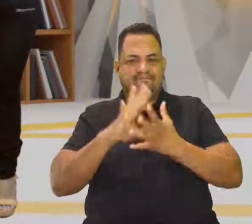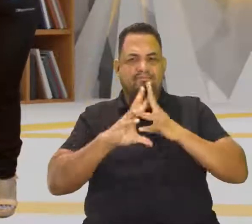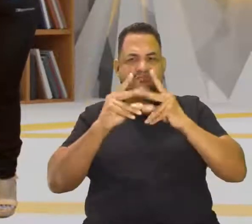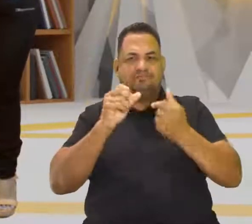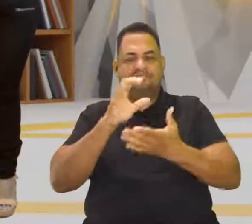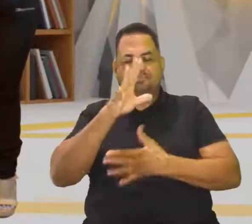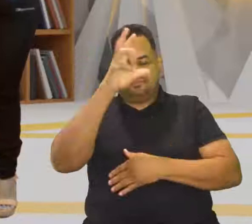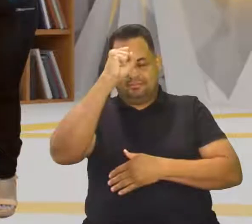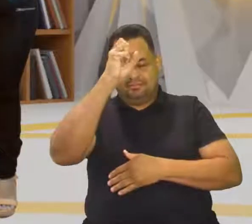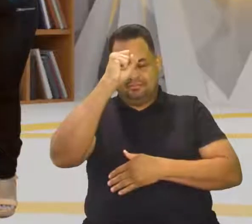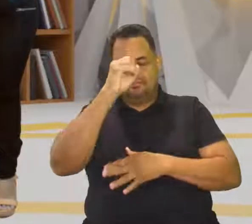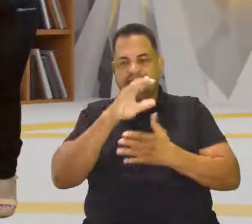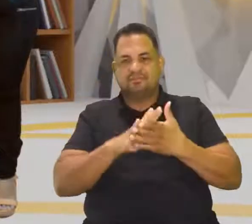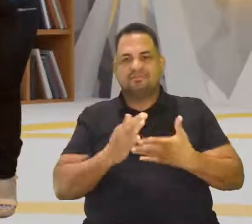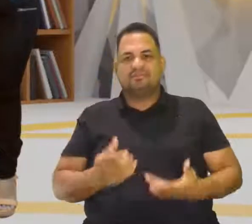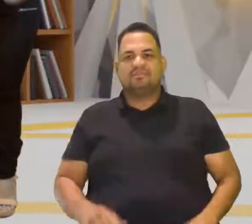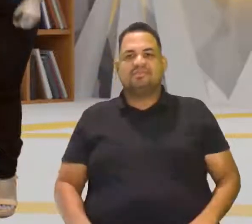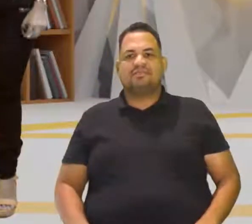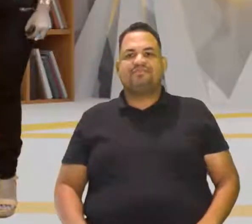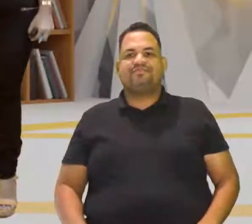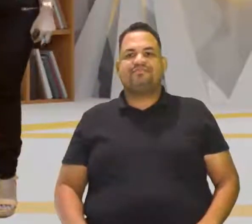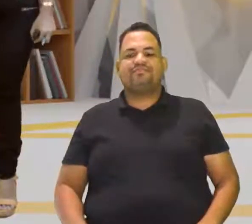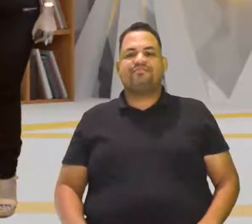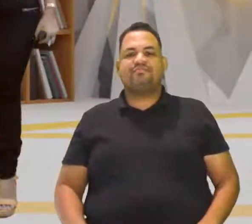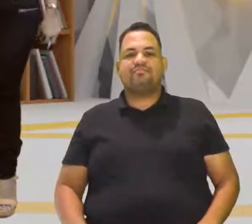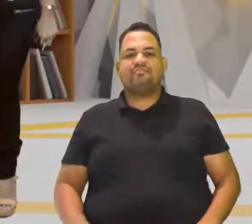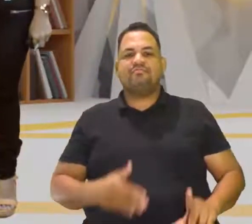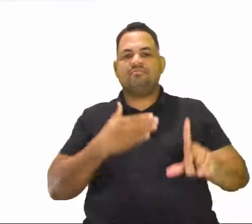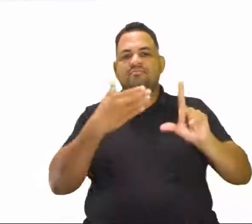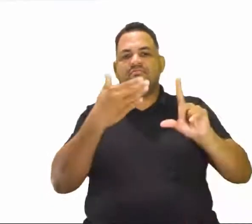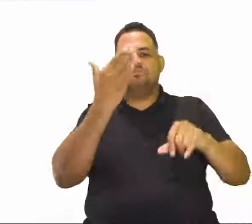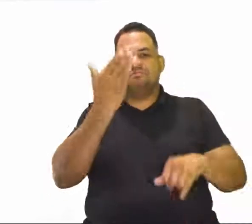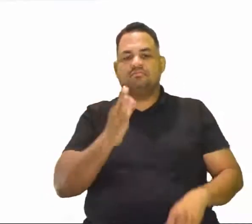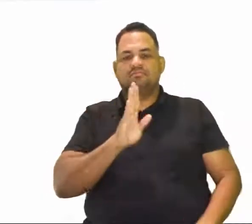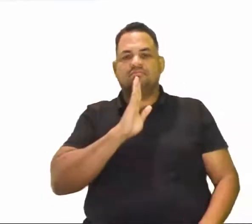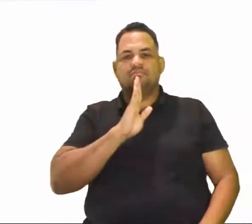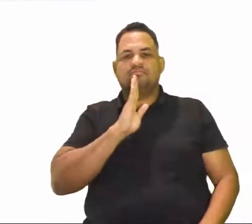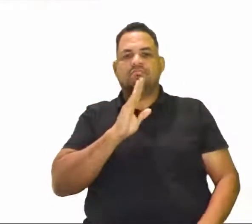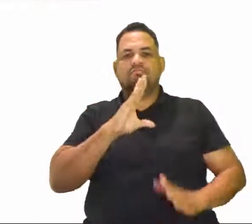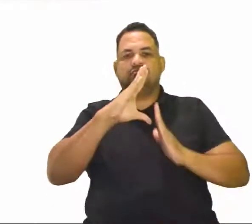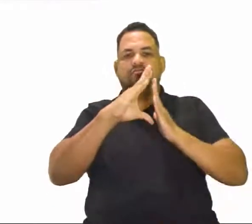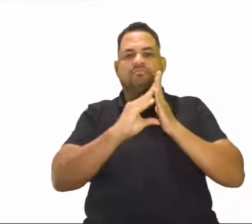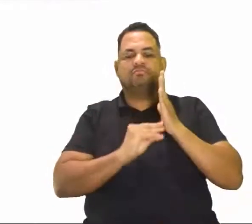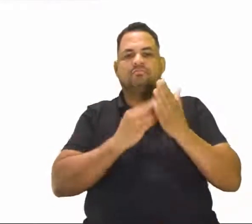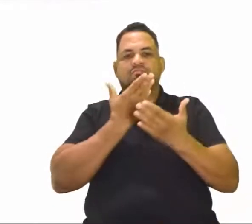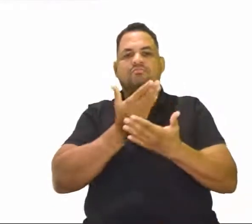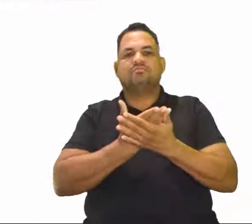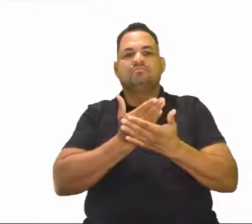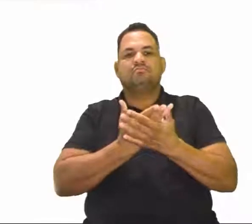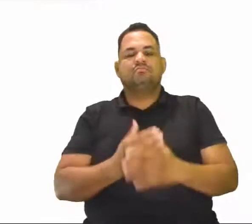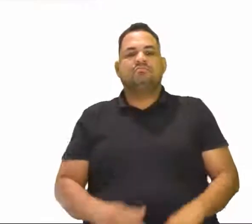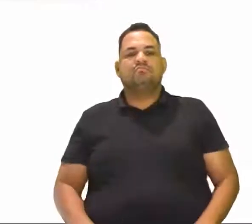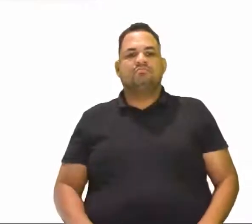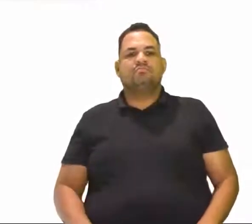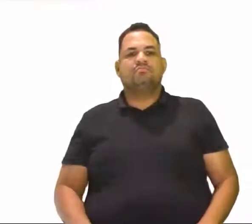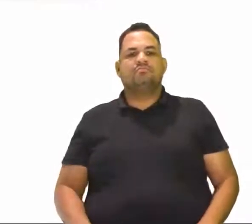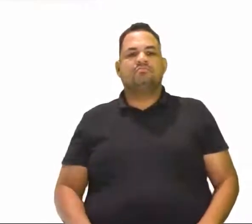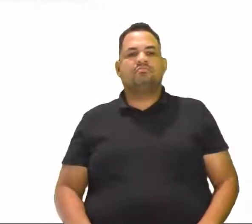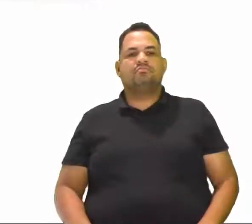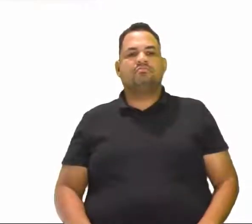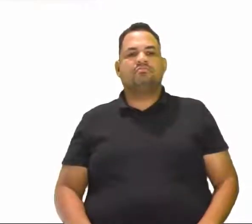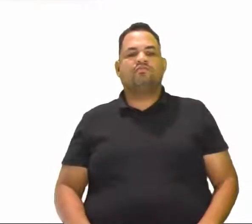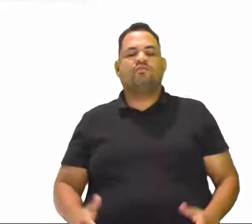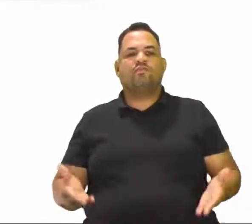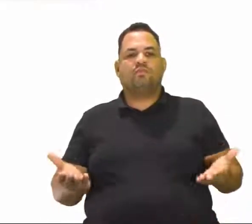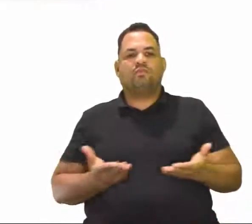vocês aprendem que com a gente tá bom então vamos ao quadro que a gente conhecer aí os conteúdos aula de hoje olha só lá